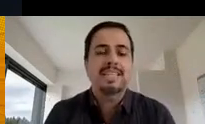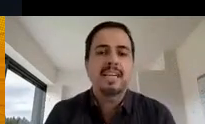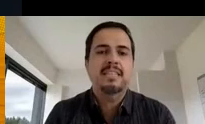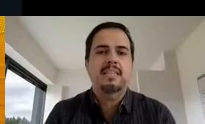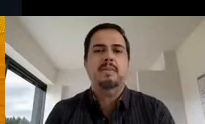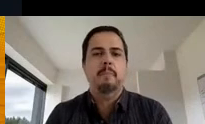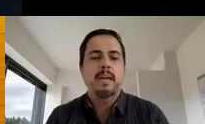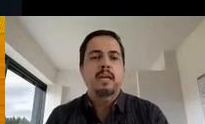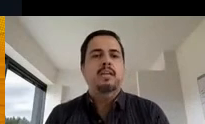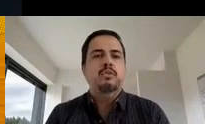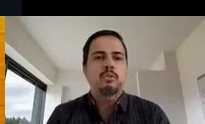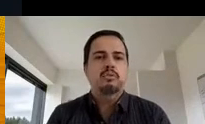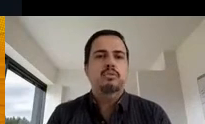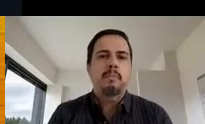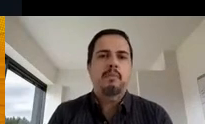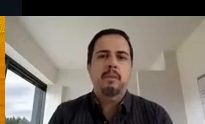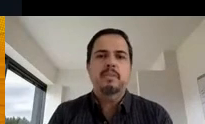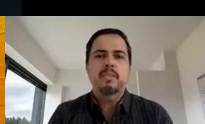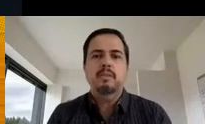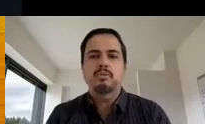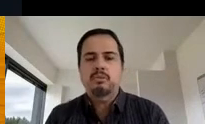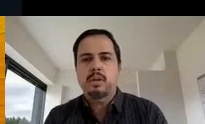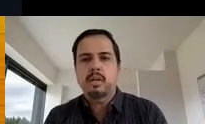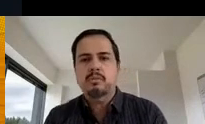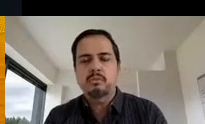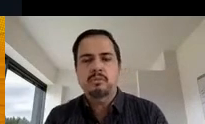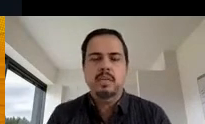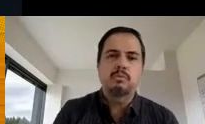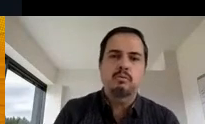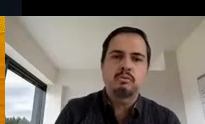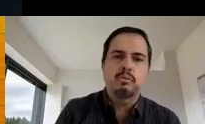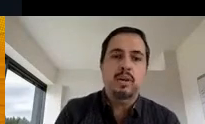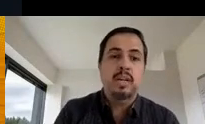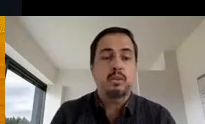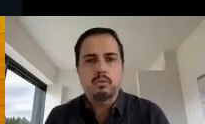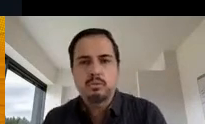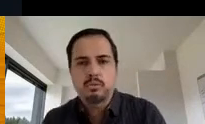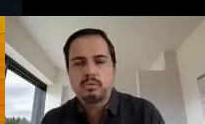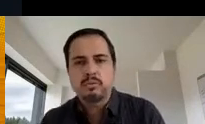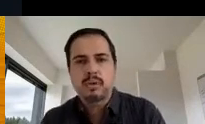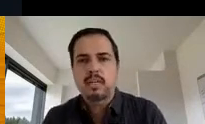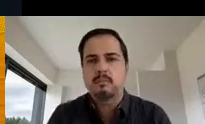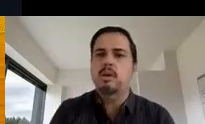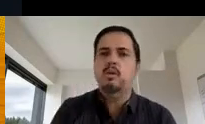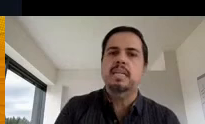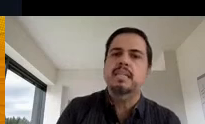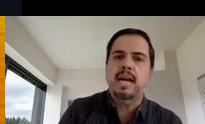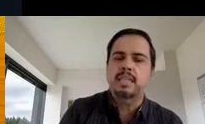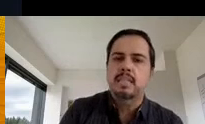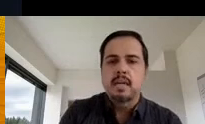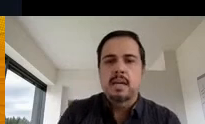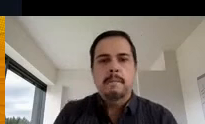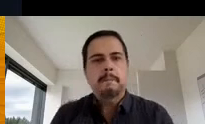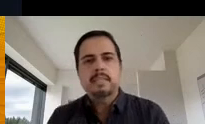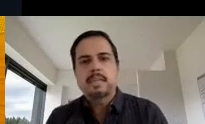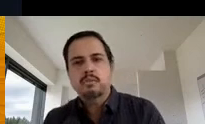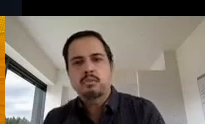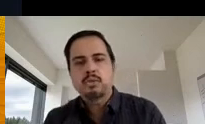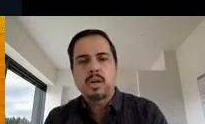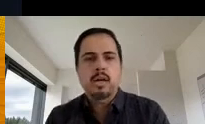Olha o exemplo da 3M: solucionar problemas ainda não solucionados. Não fala que é do mundo, não fala que é todos, não fala que vai mudar a